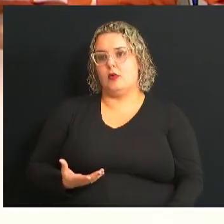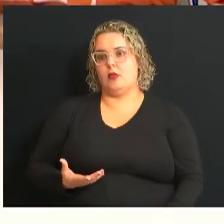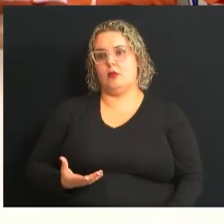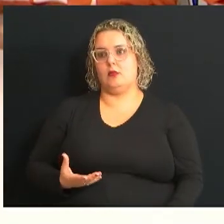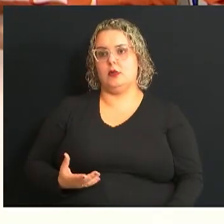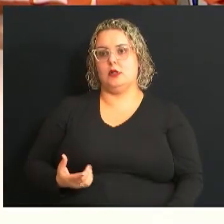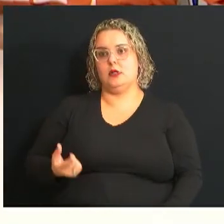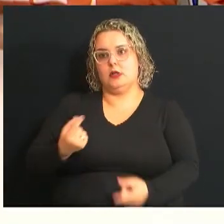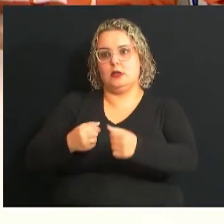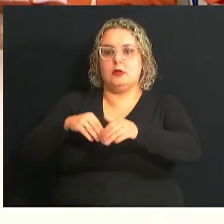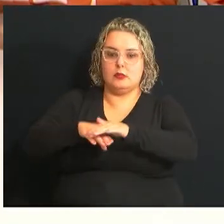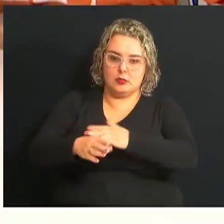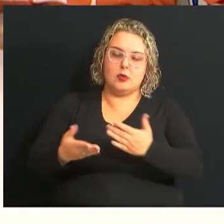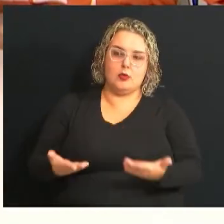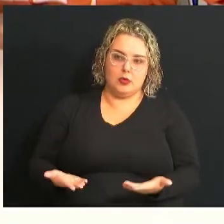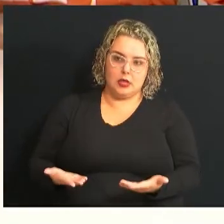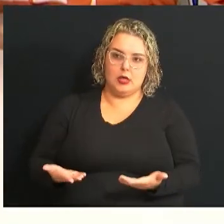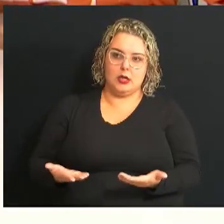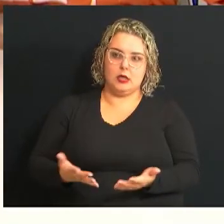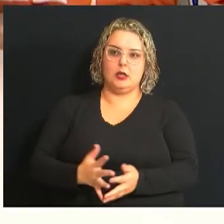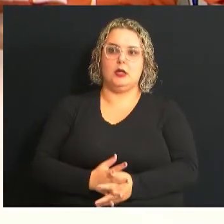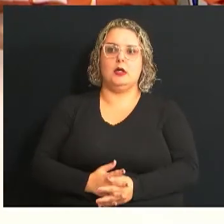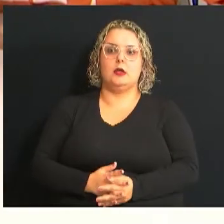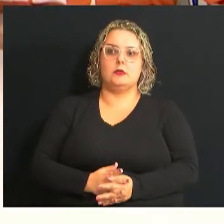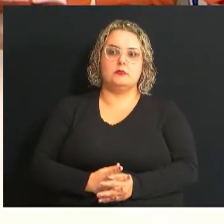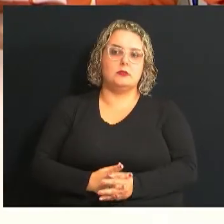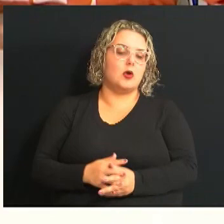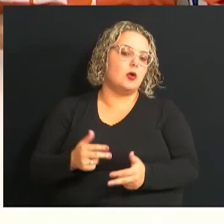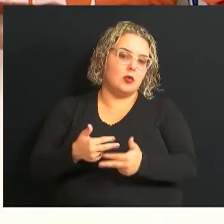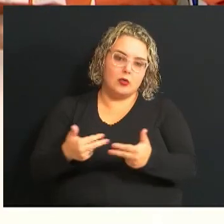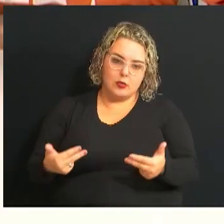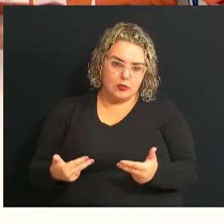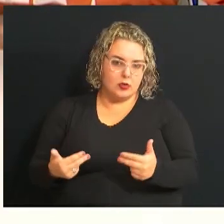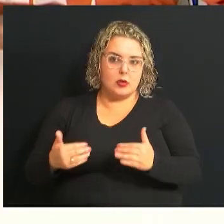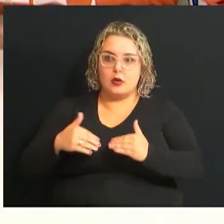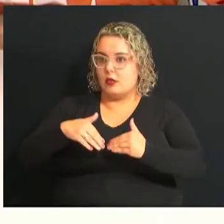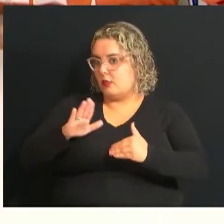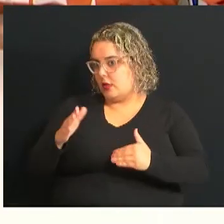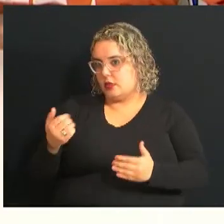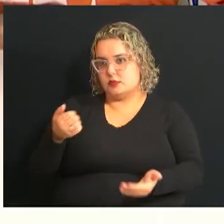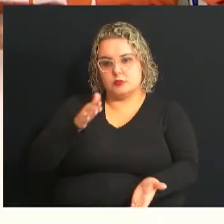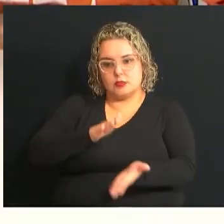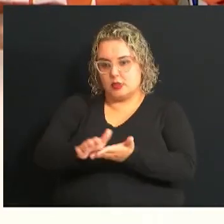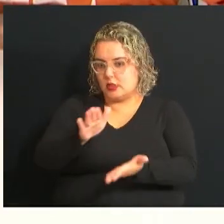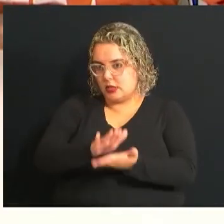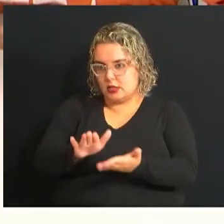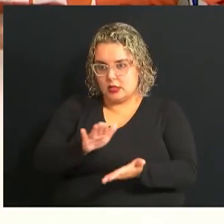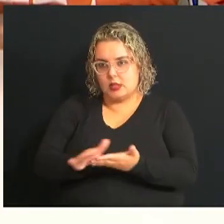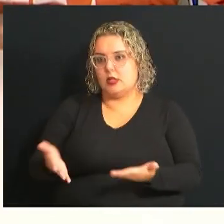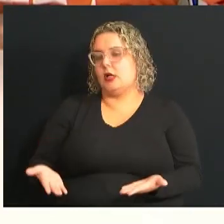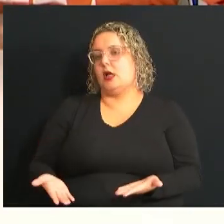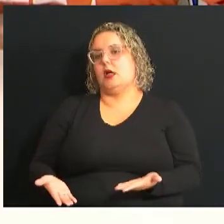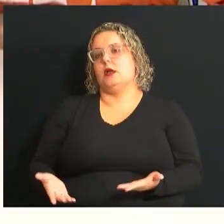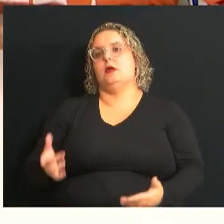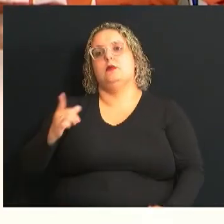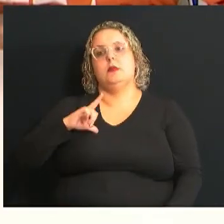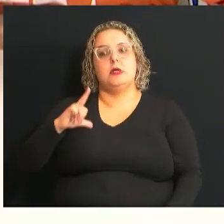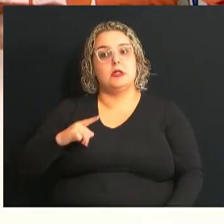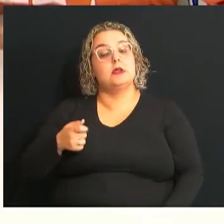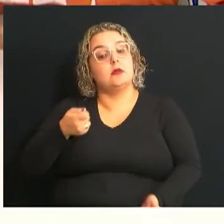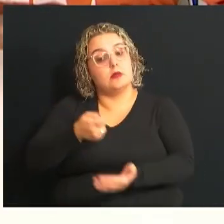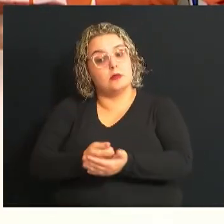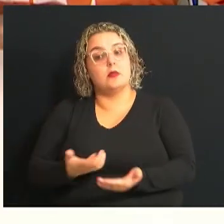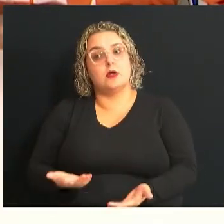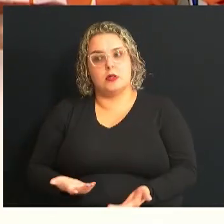sobra, né, algo que excede aquilo que ela gasta, para ela ter como garantia se vier